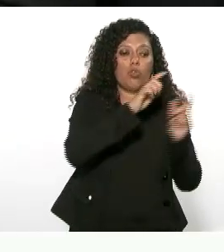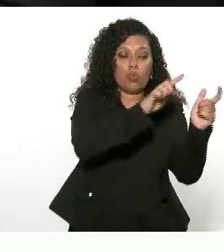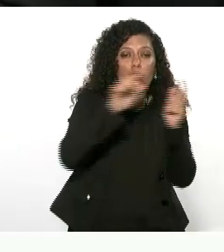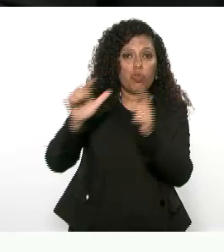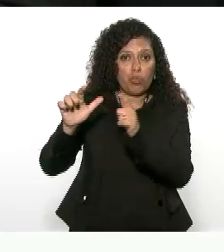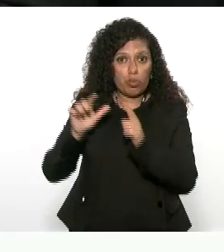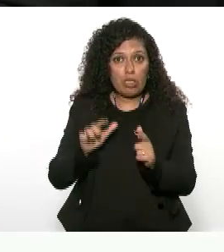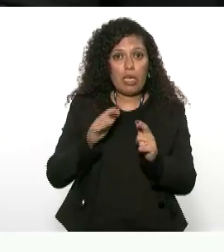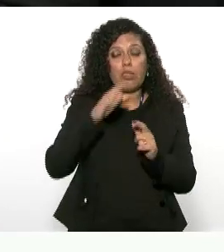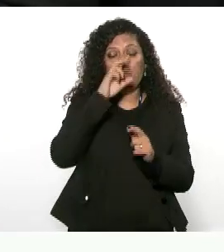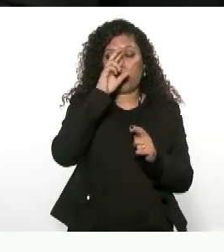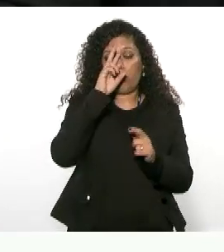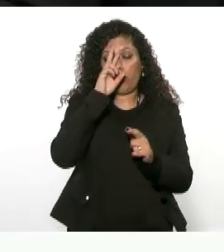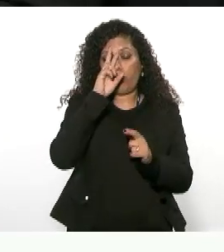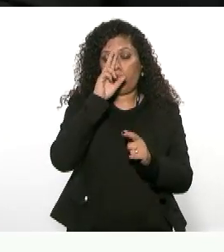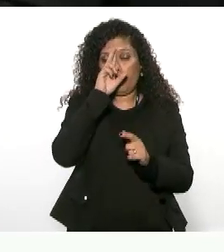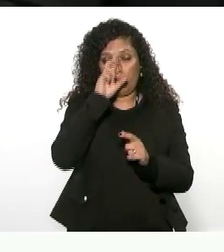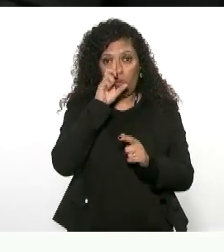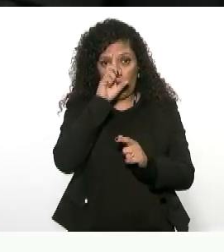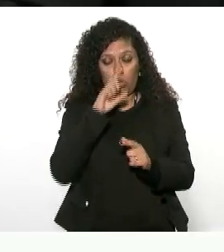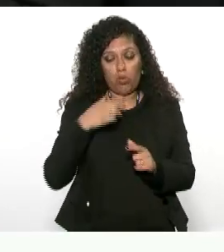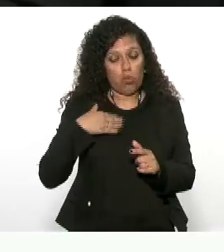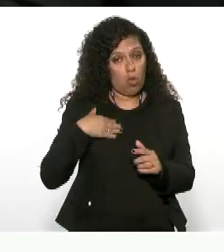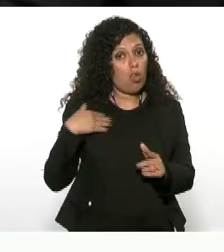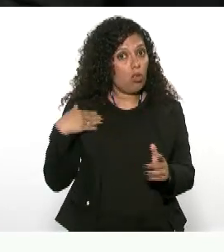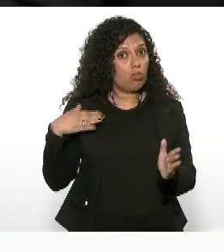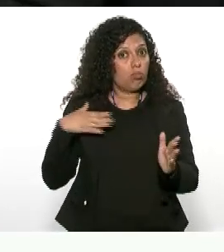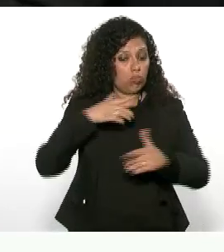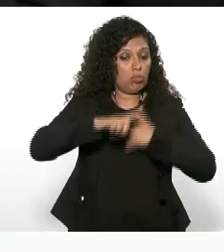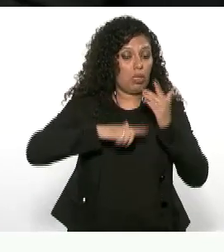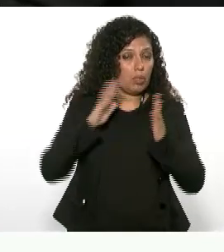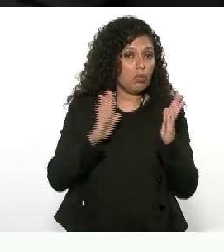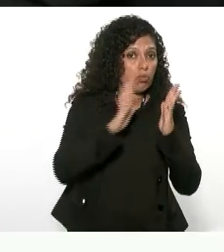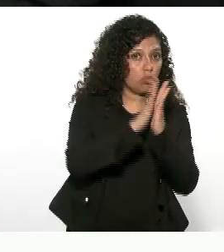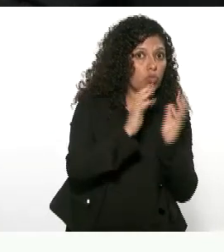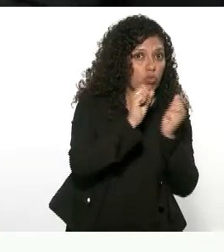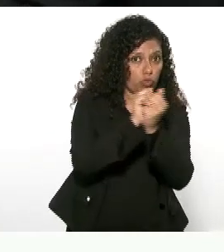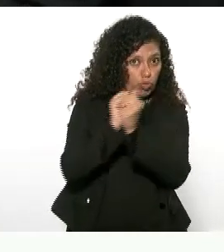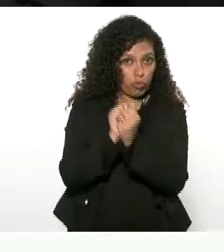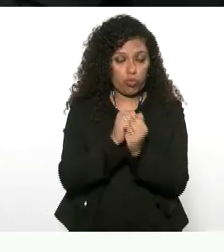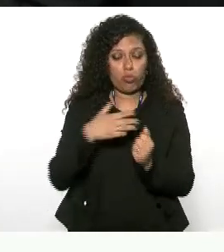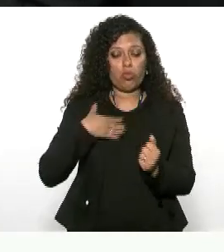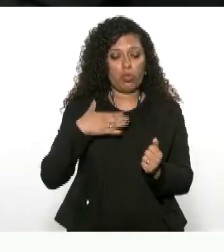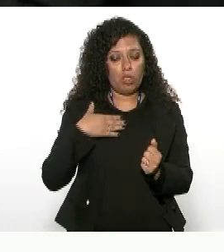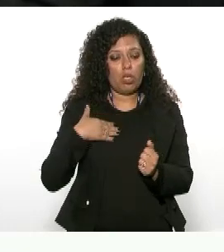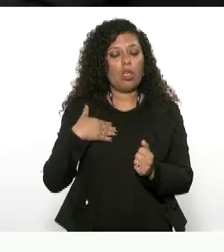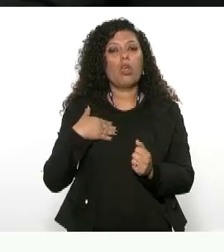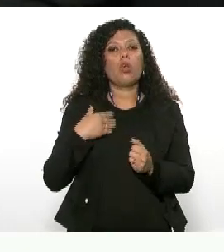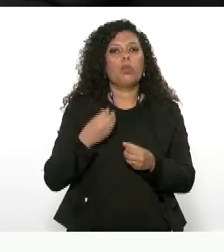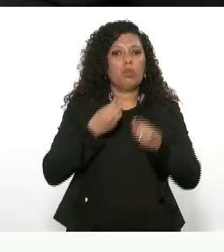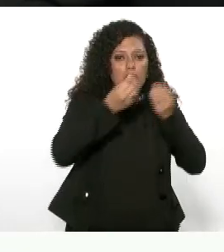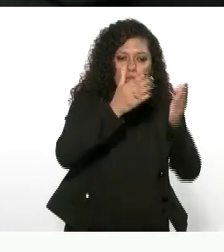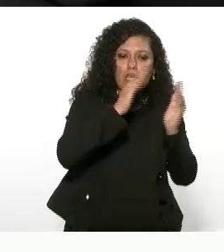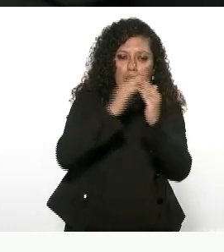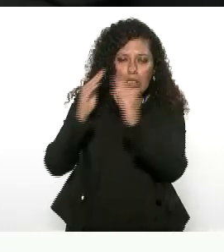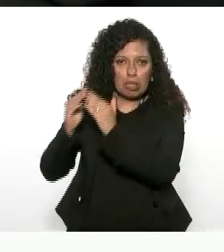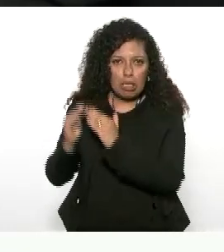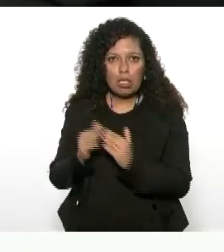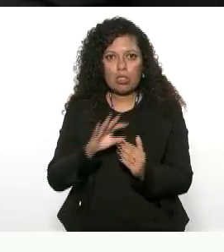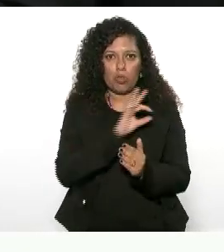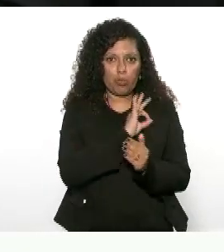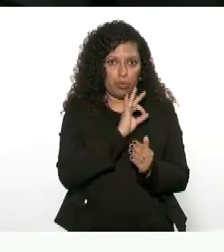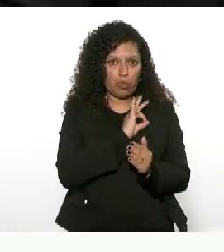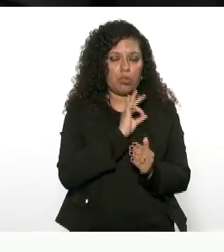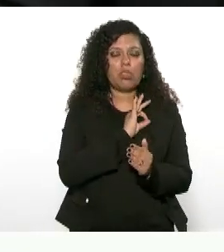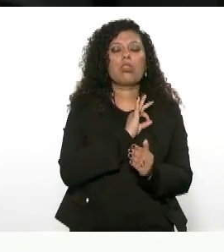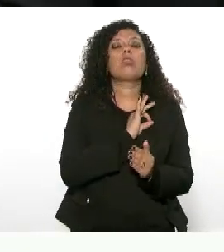área de risco. Eu, particularmente, participei diretamente dessa ação, entreguei várias moradias para policiais que moravam em área de risco, e isso